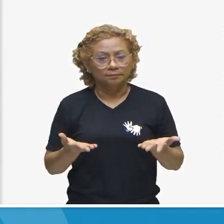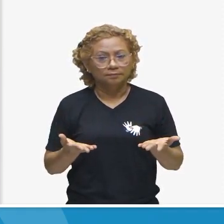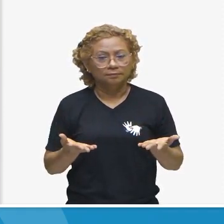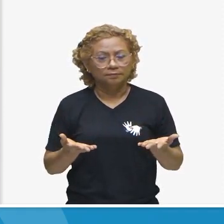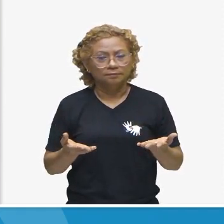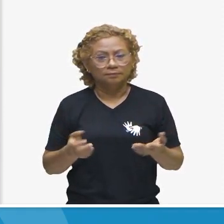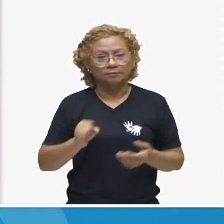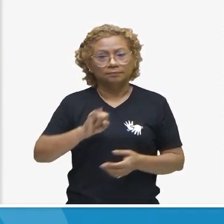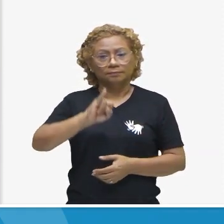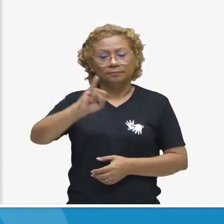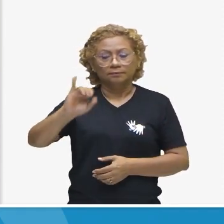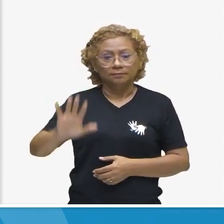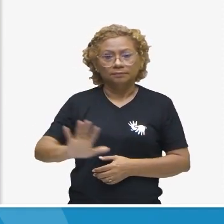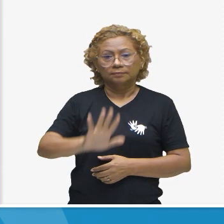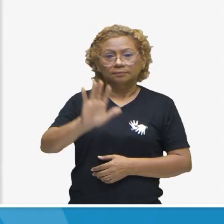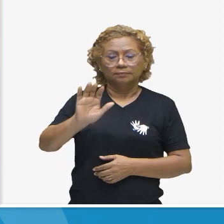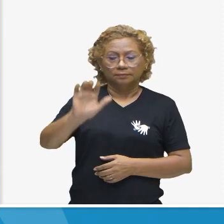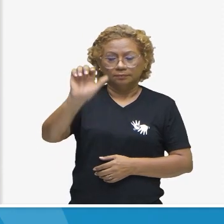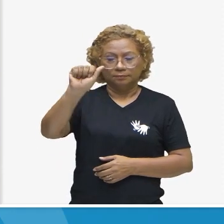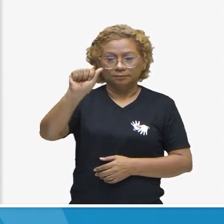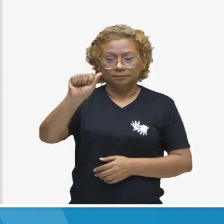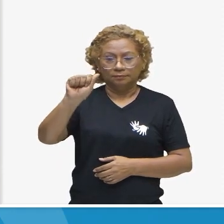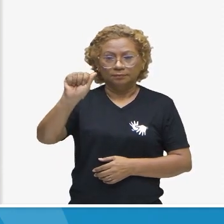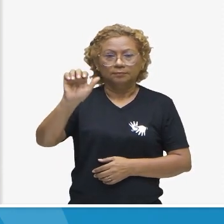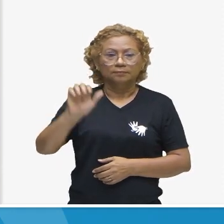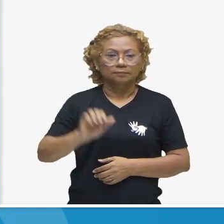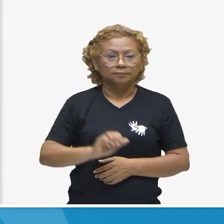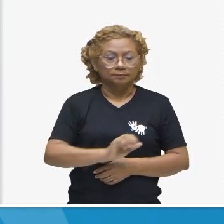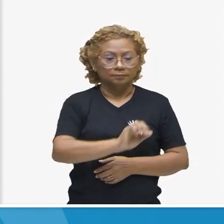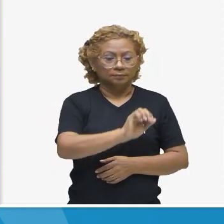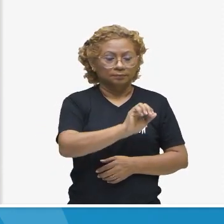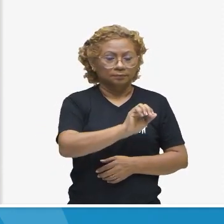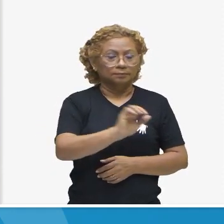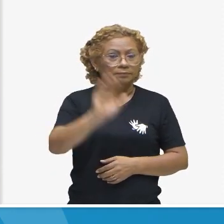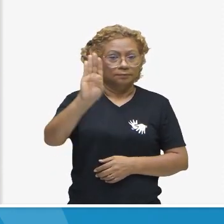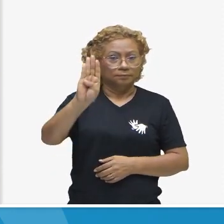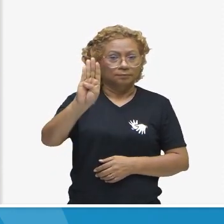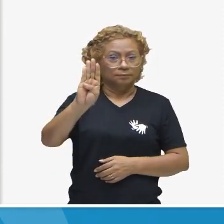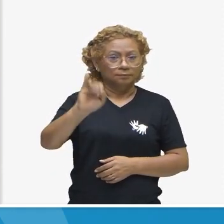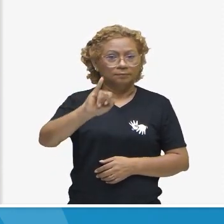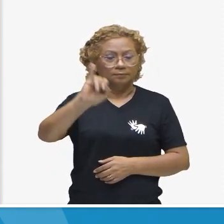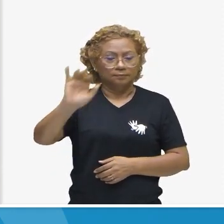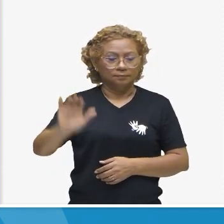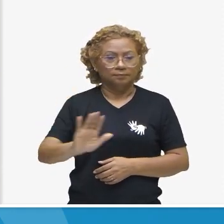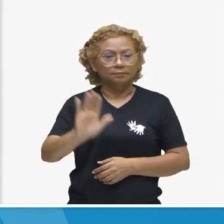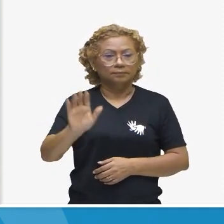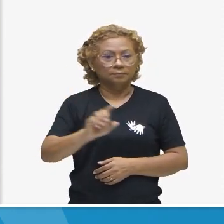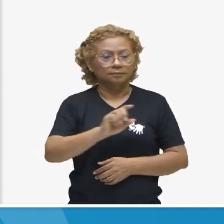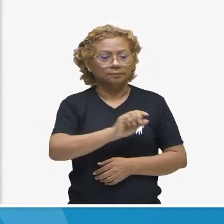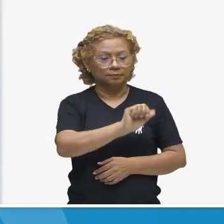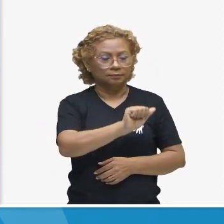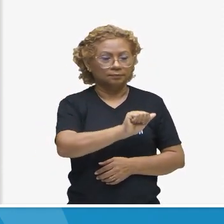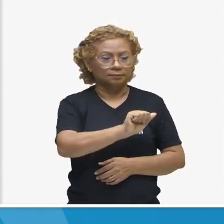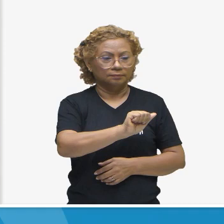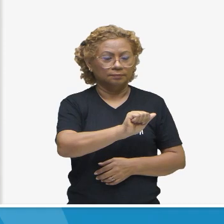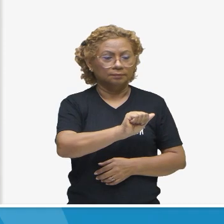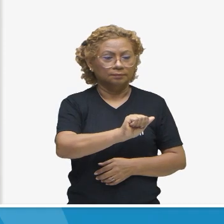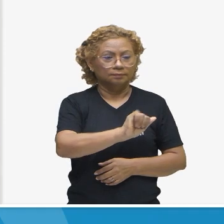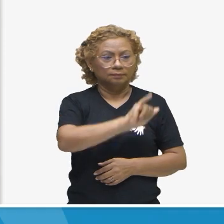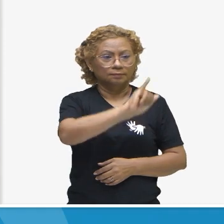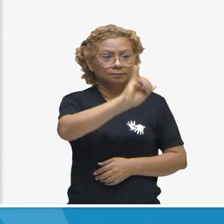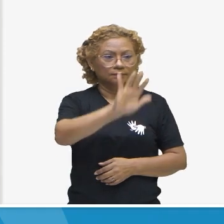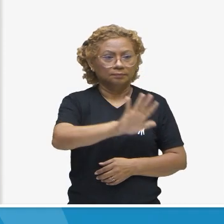projeção ortogonal que nós teremos dessa gangorra, tá? Temos ali as